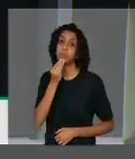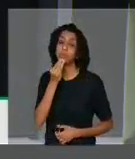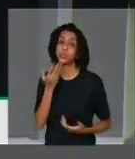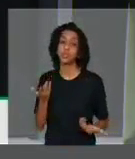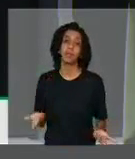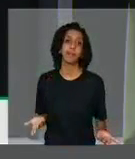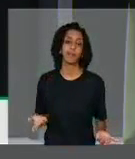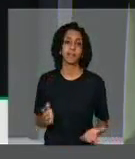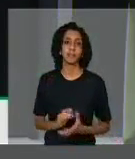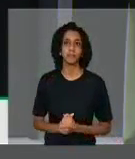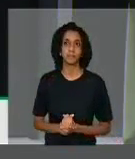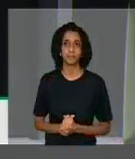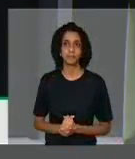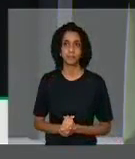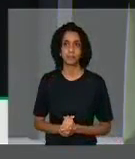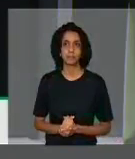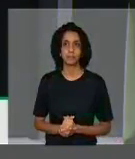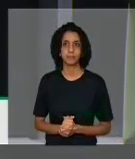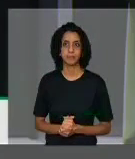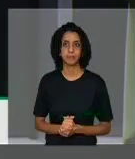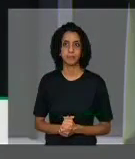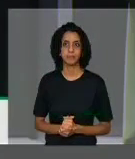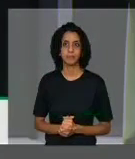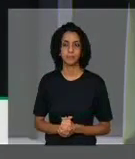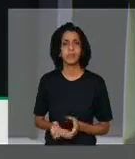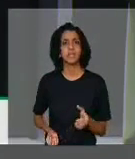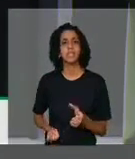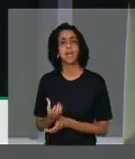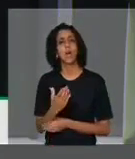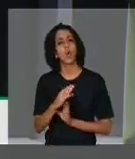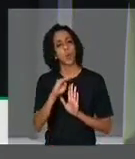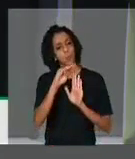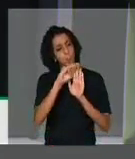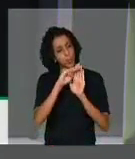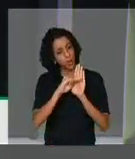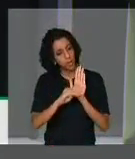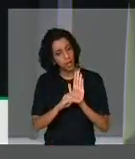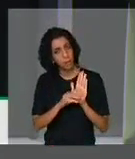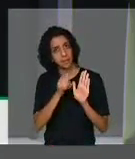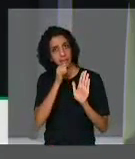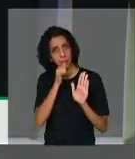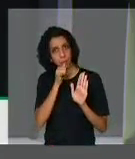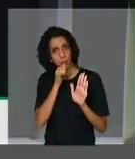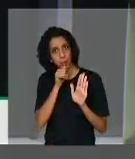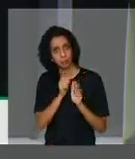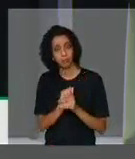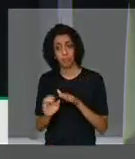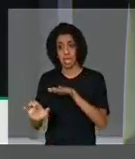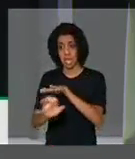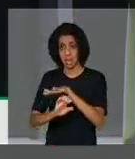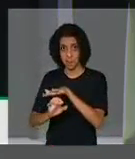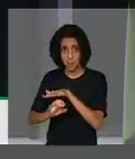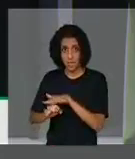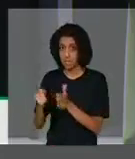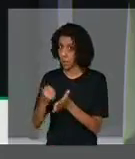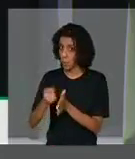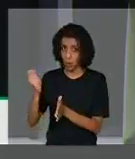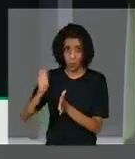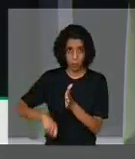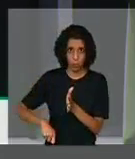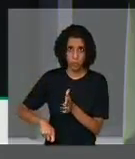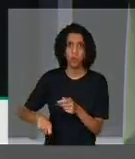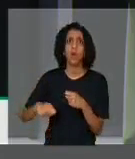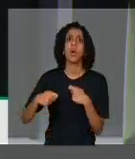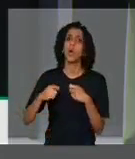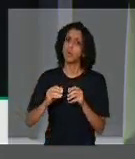de cobrança dos sonegadores, que são muitos na Previdência, ele prefere